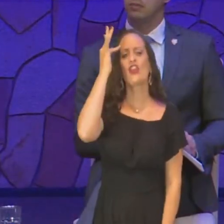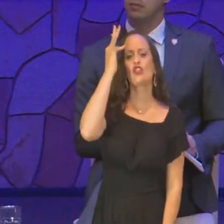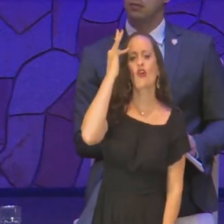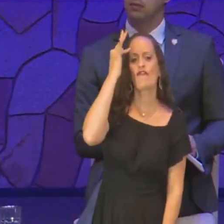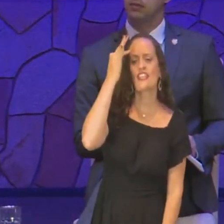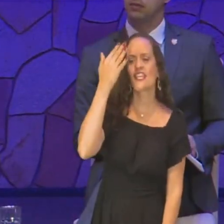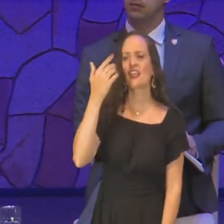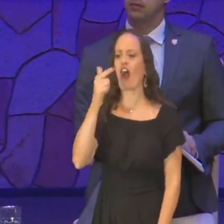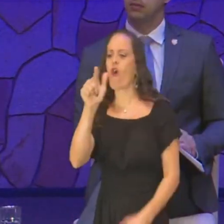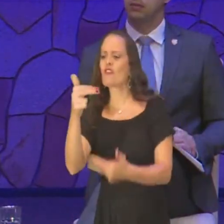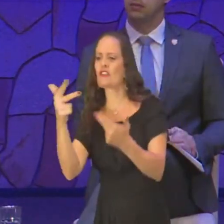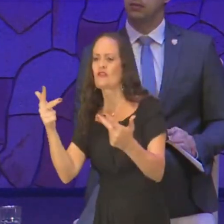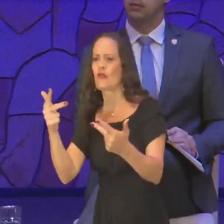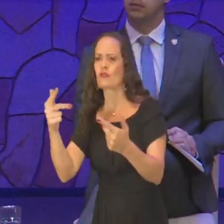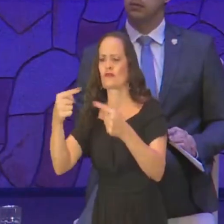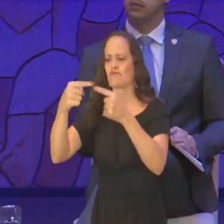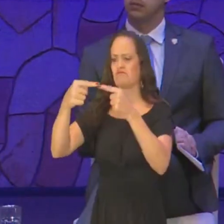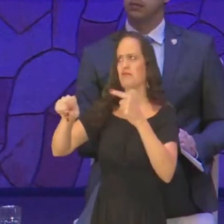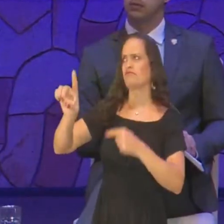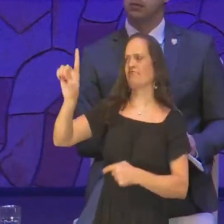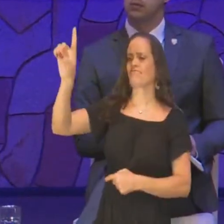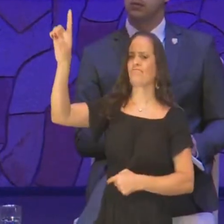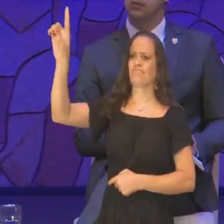caminham contra o princípio